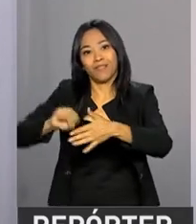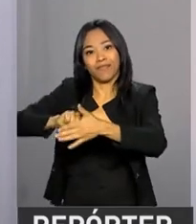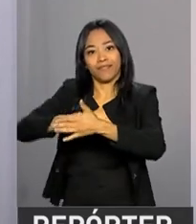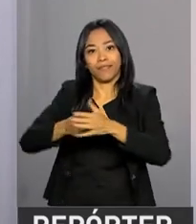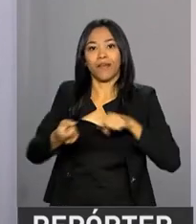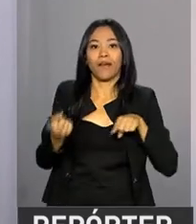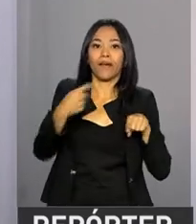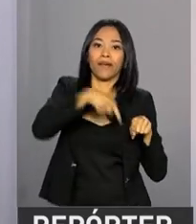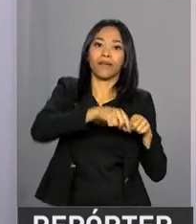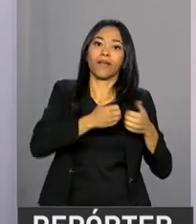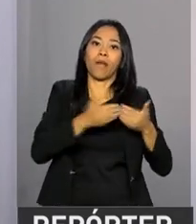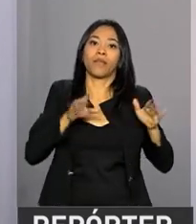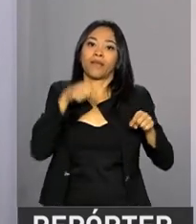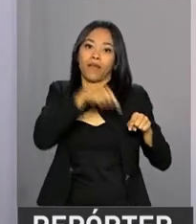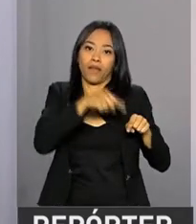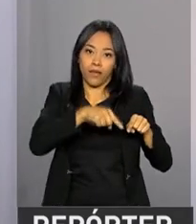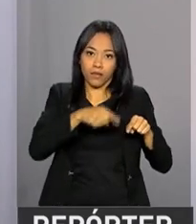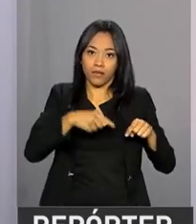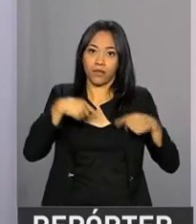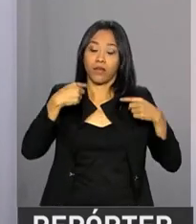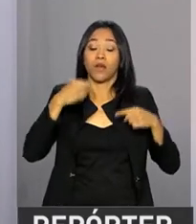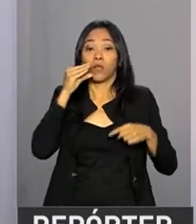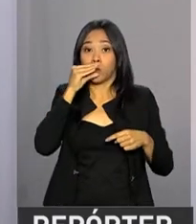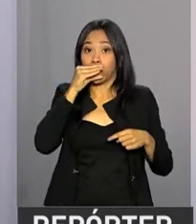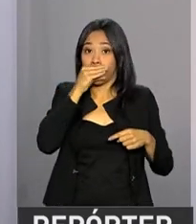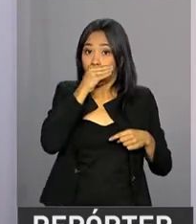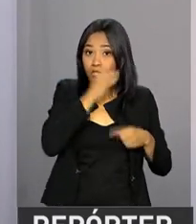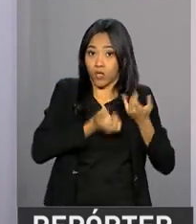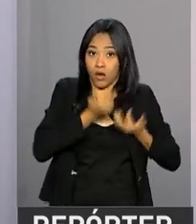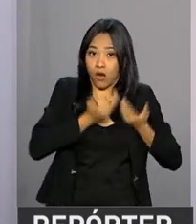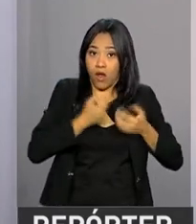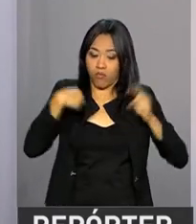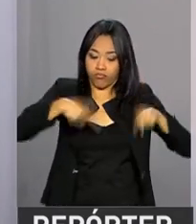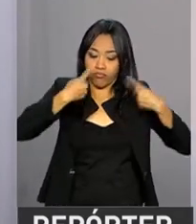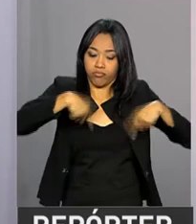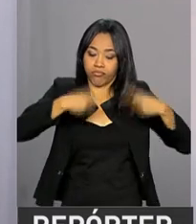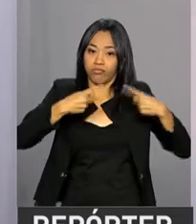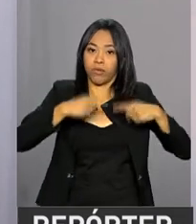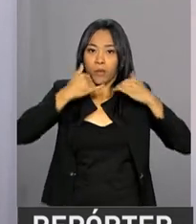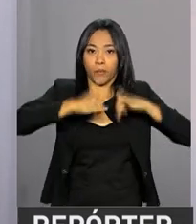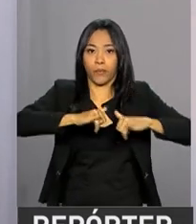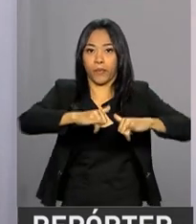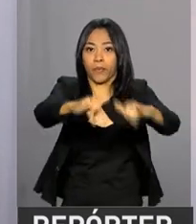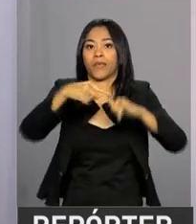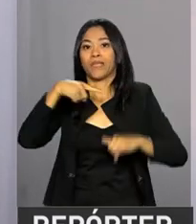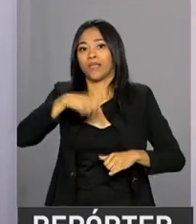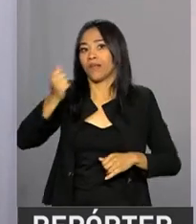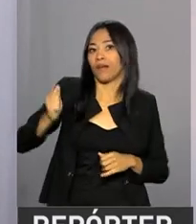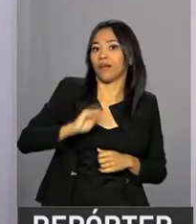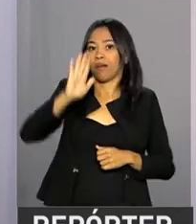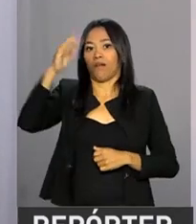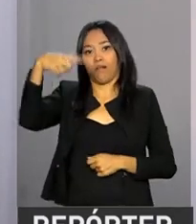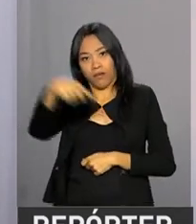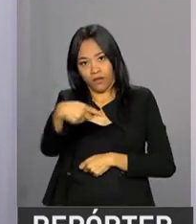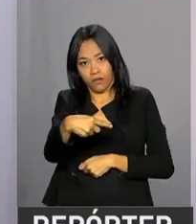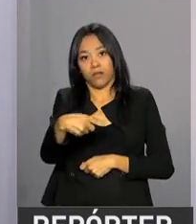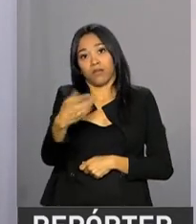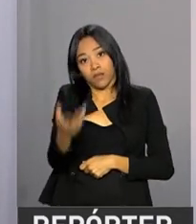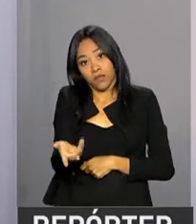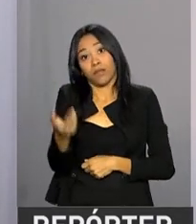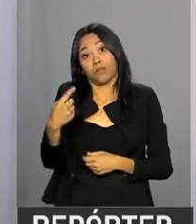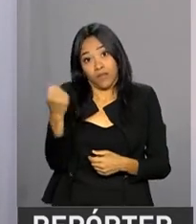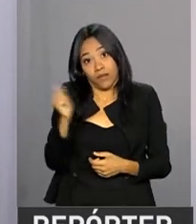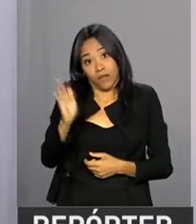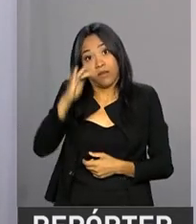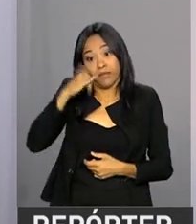de regra são preços mais altos então o consumidor está recebendo o sinal por ter medo da bandeira que a energia está custando o